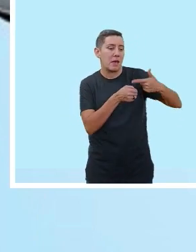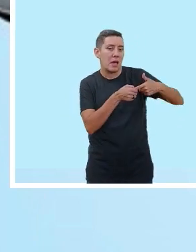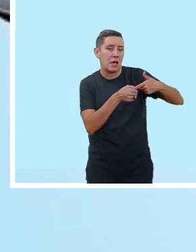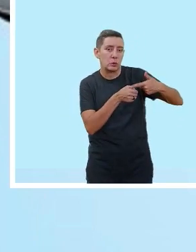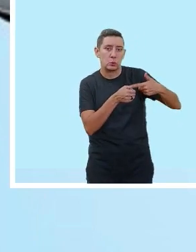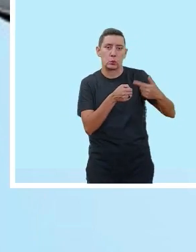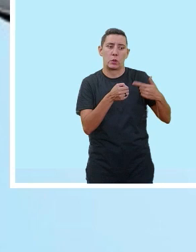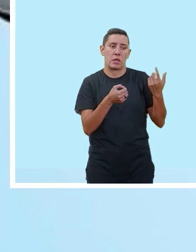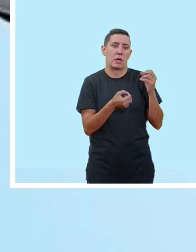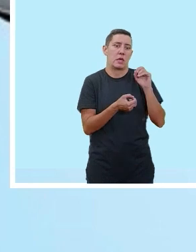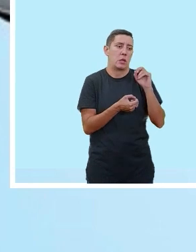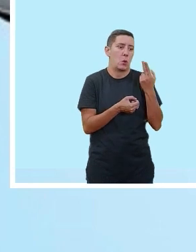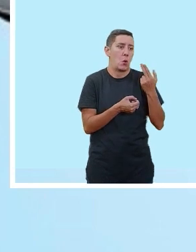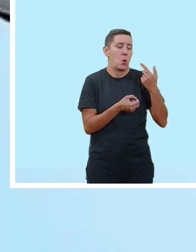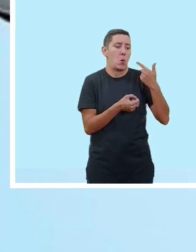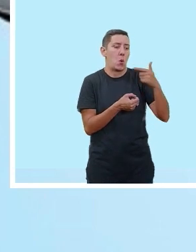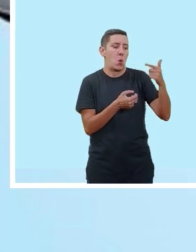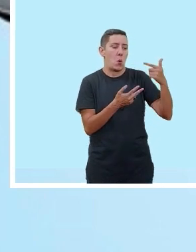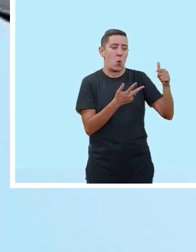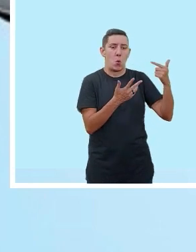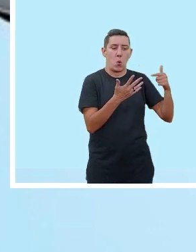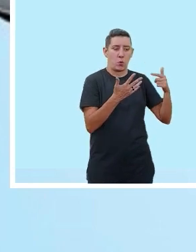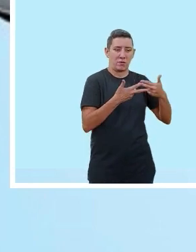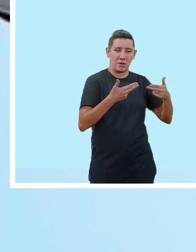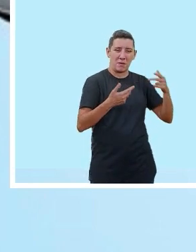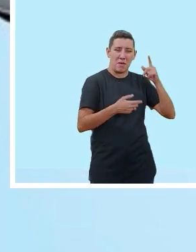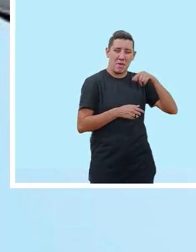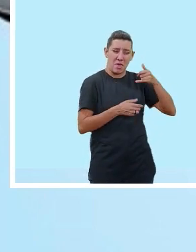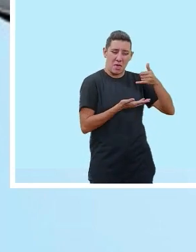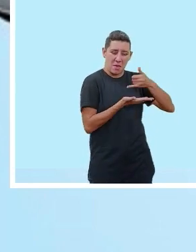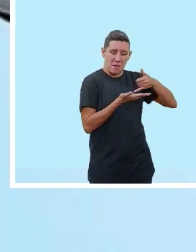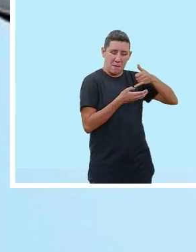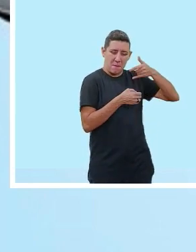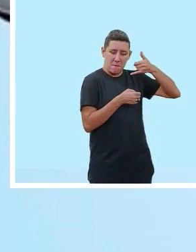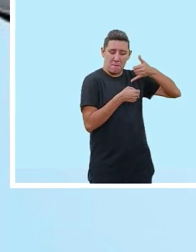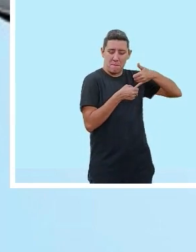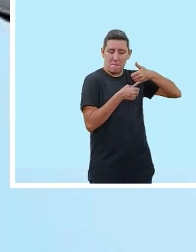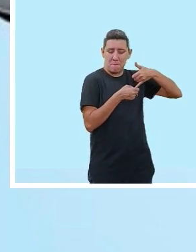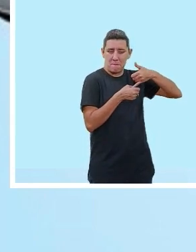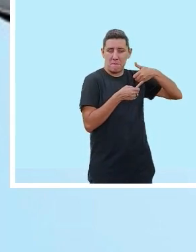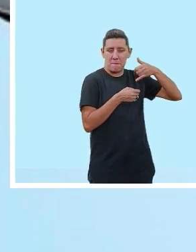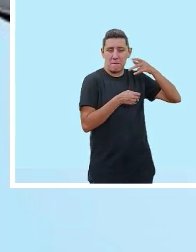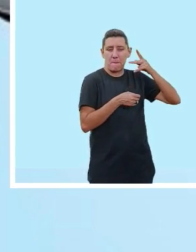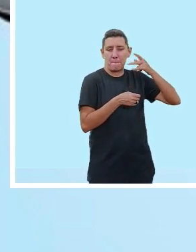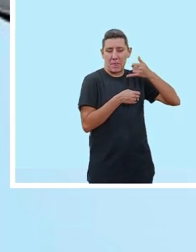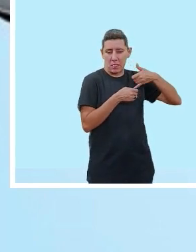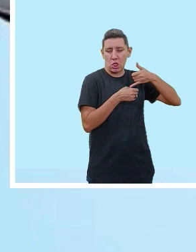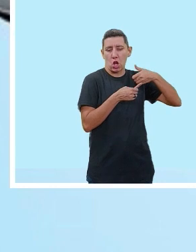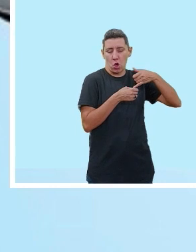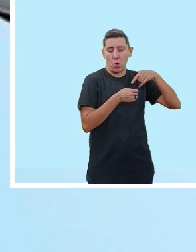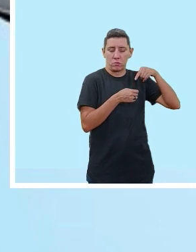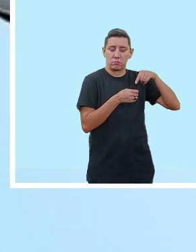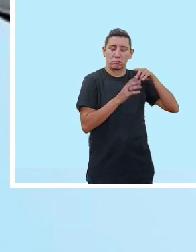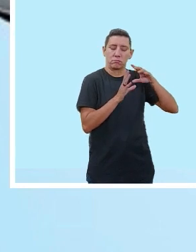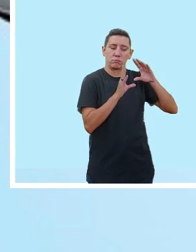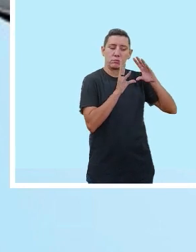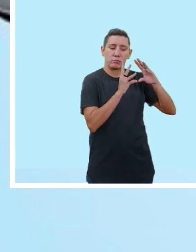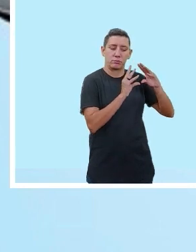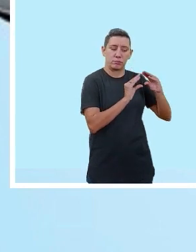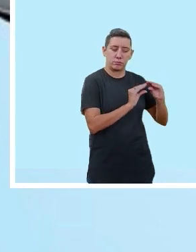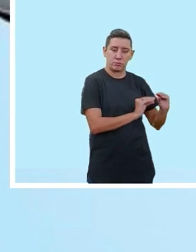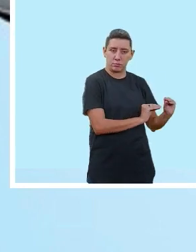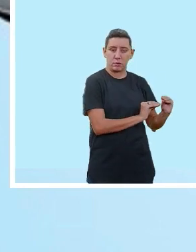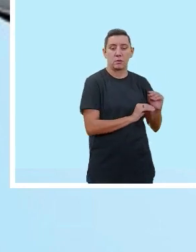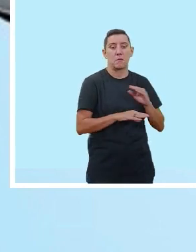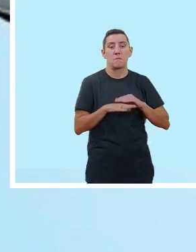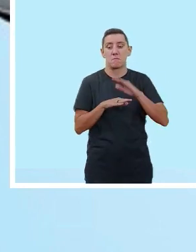outros subprodutos do petróleo, em questão da energia elétrica ser uma geração de fonte mais